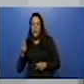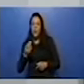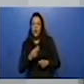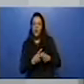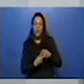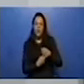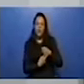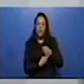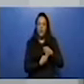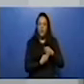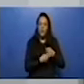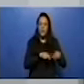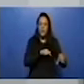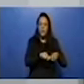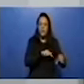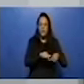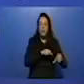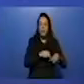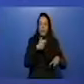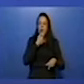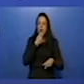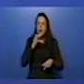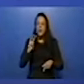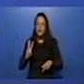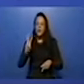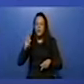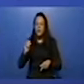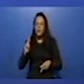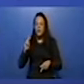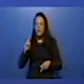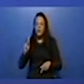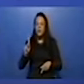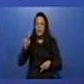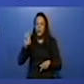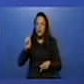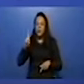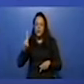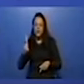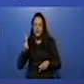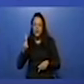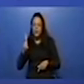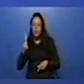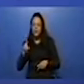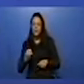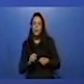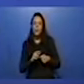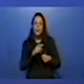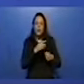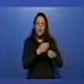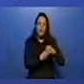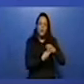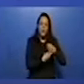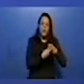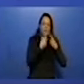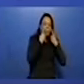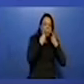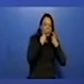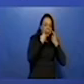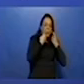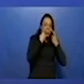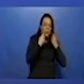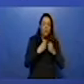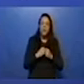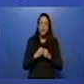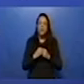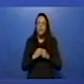work, no passado, worked. Chorar, cry, no passado,